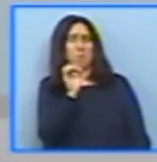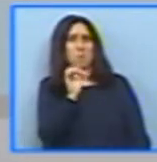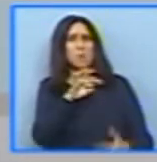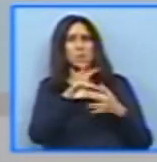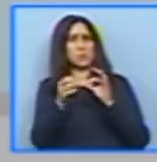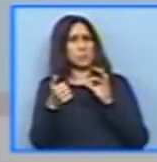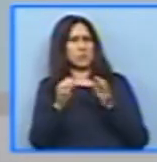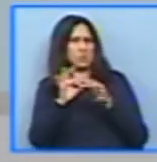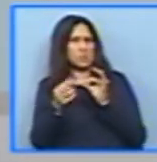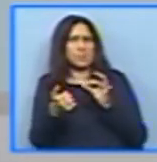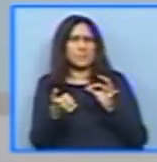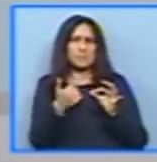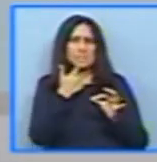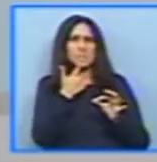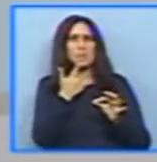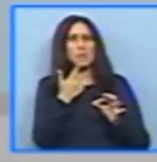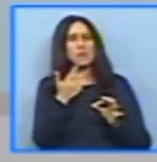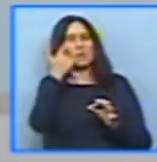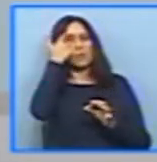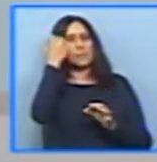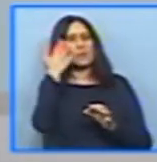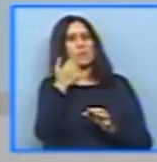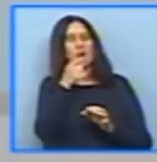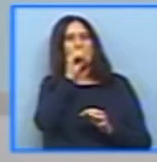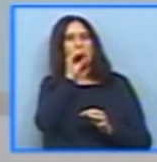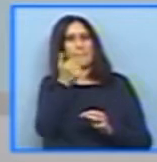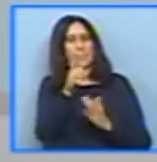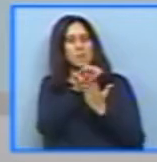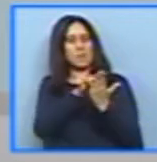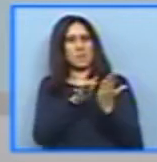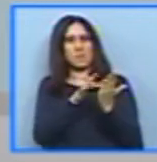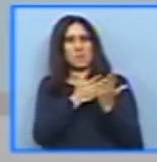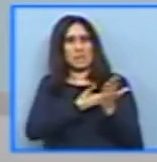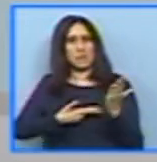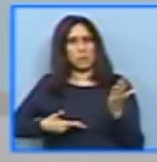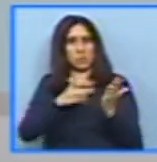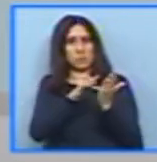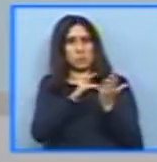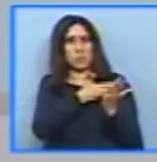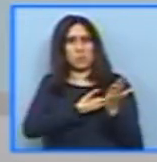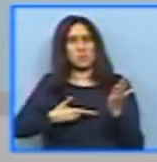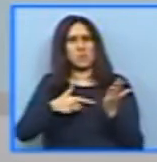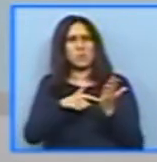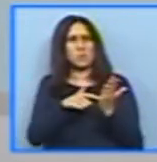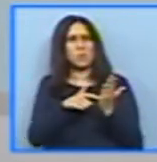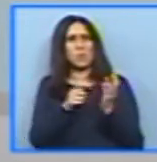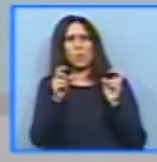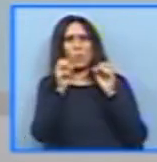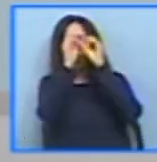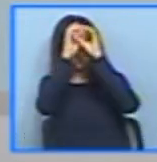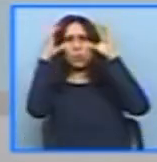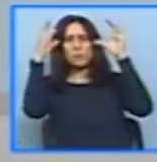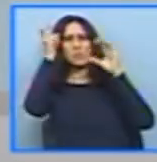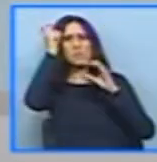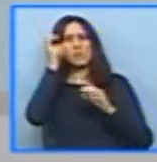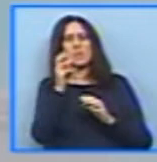lógica, isto é, numa boa compreensão do Antigo Testamento, que no Antigo Testamento não se desenvolve este conceito de Deus como